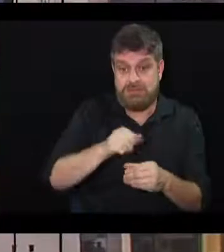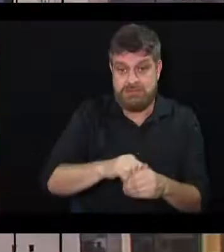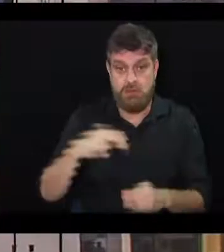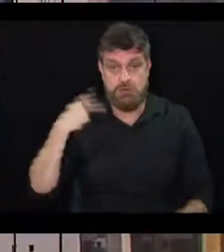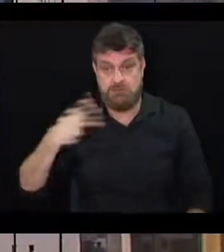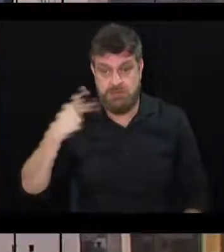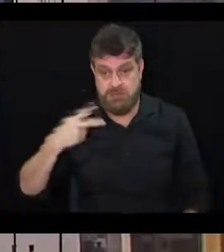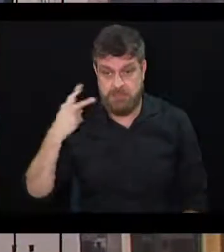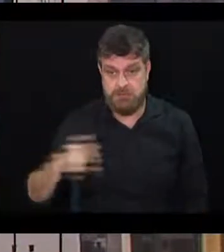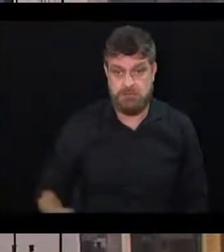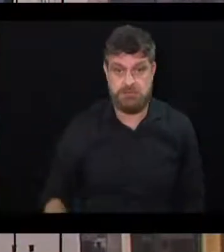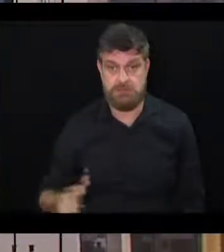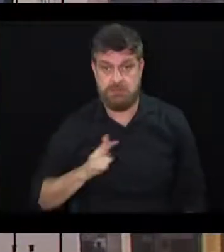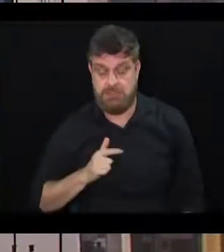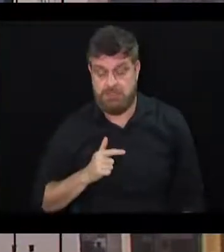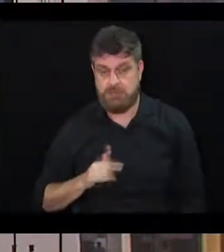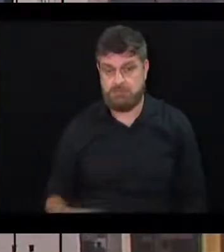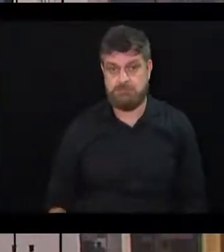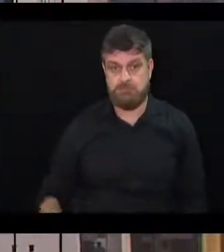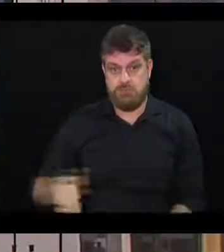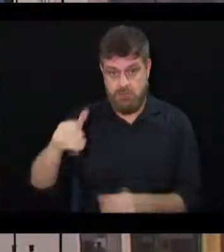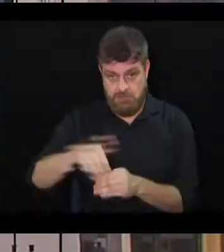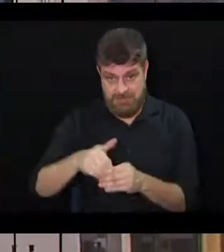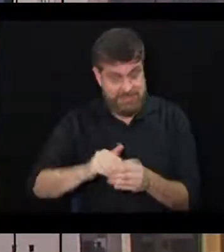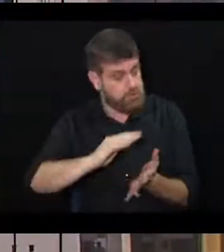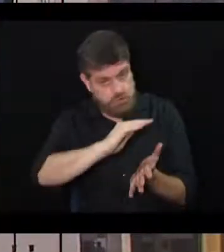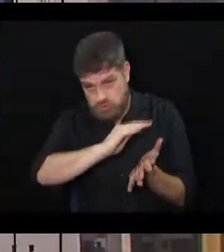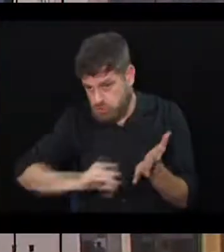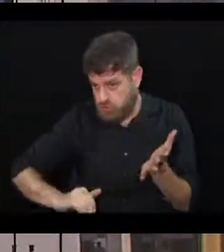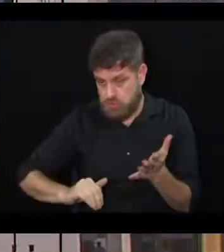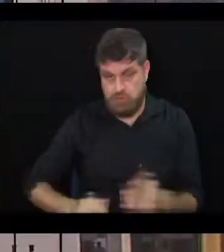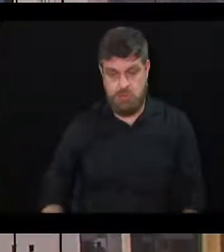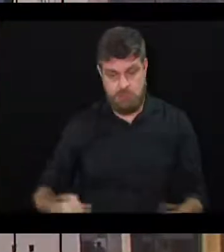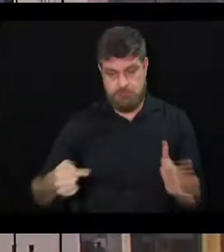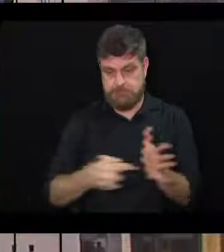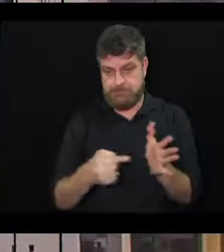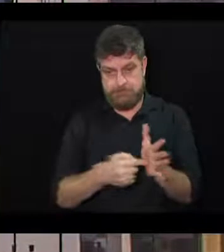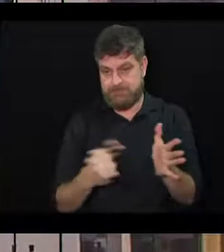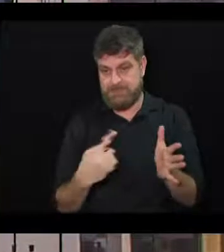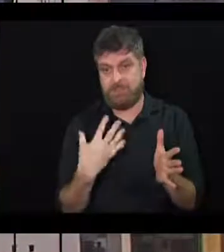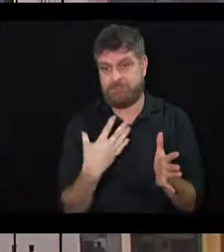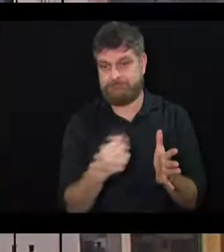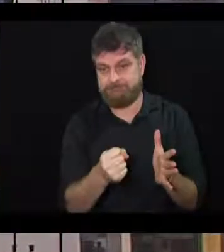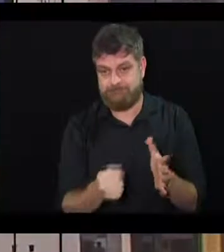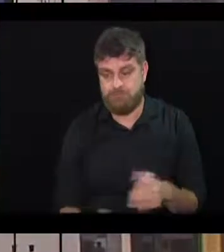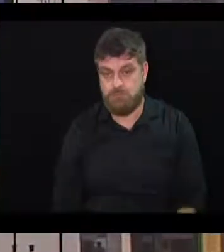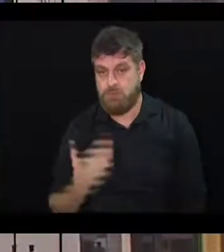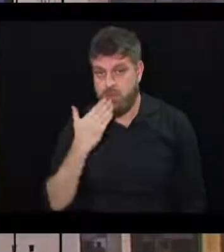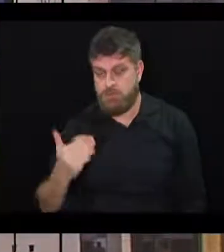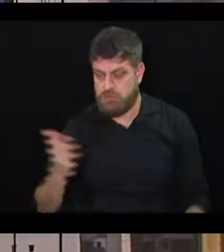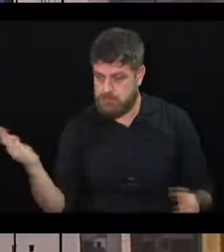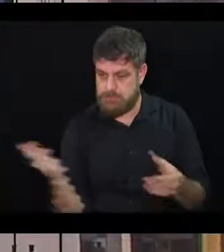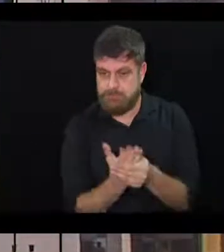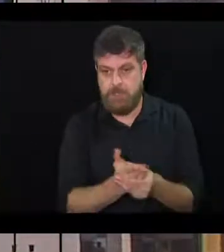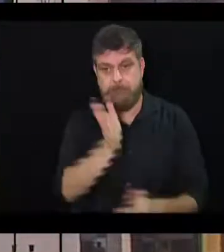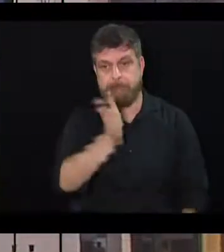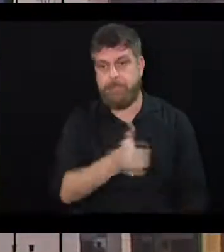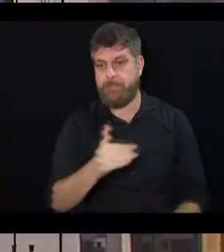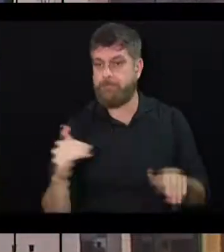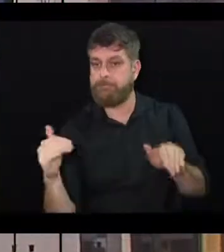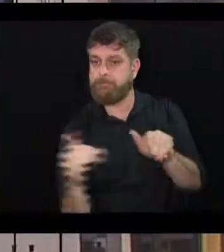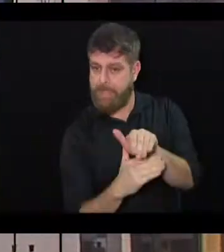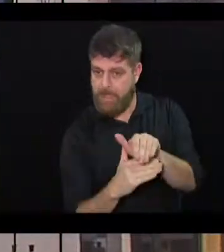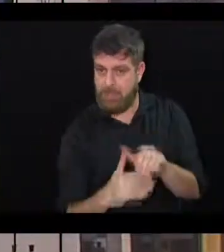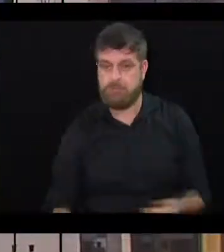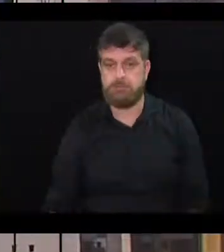Os demais vereadores, então, aprovaram a retirada e o pedido de comissão processante foi arquivado.